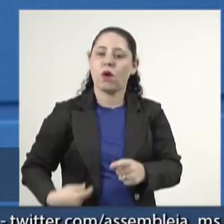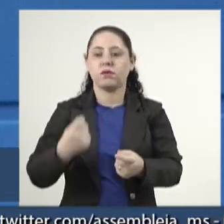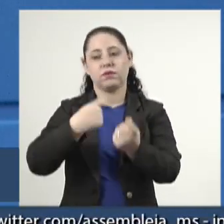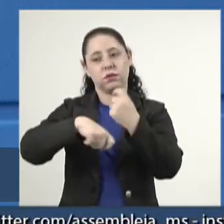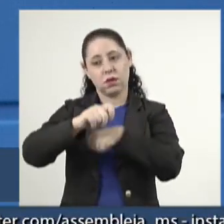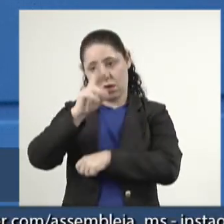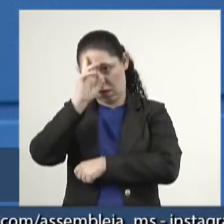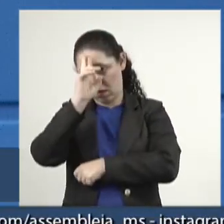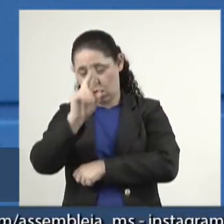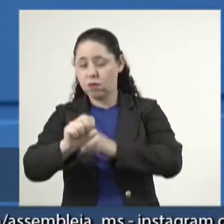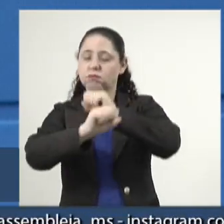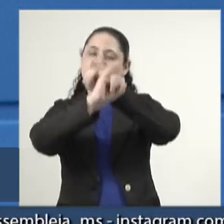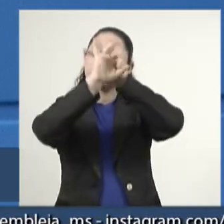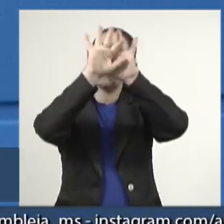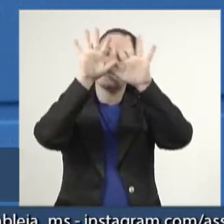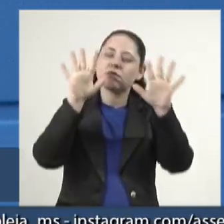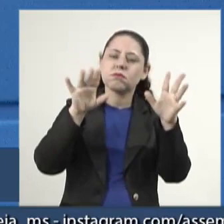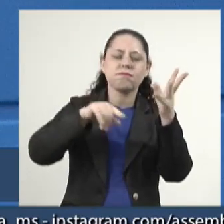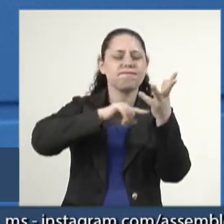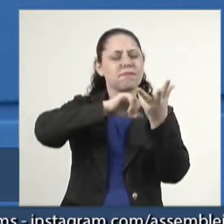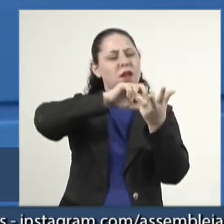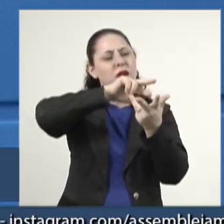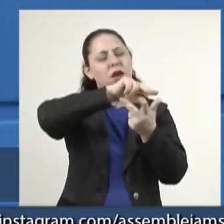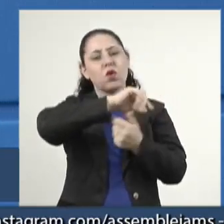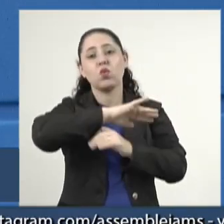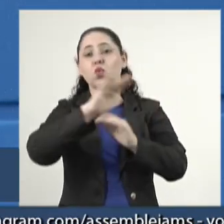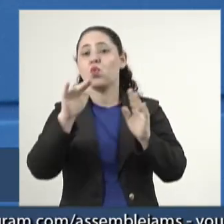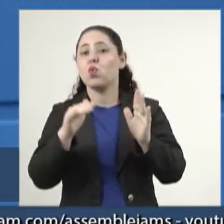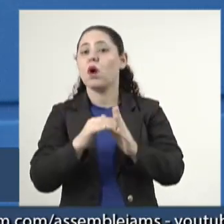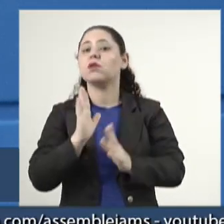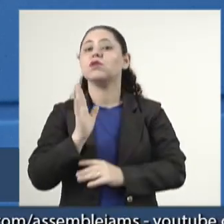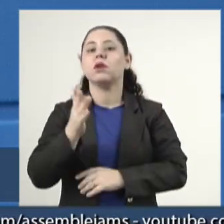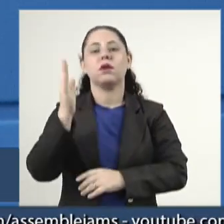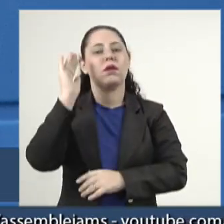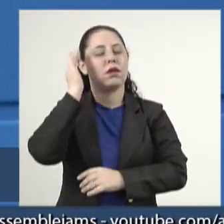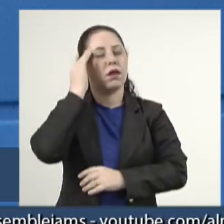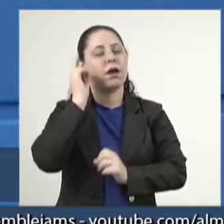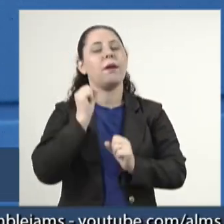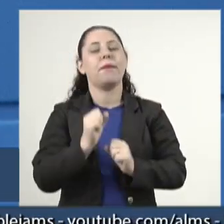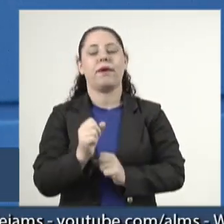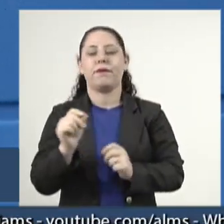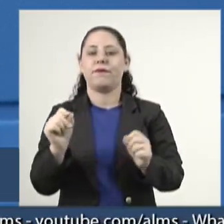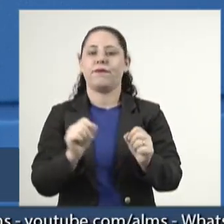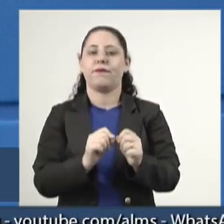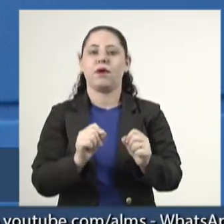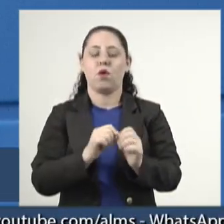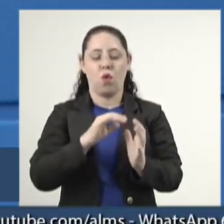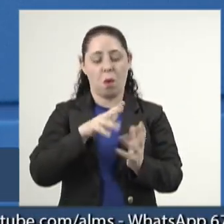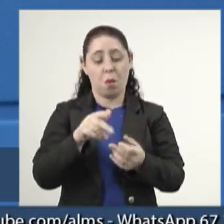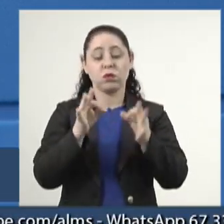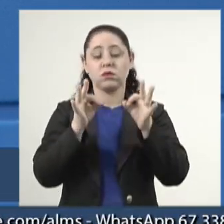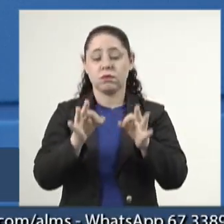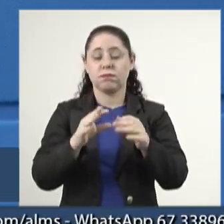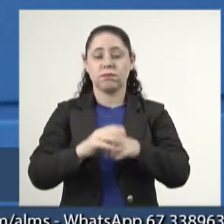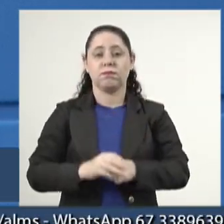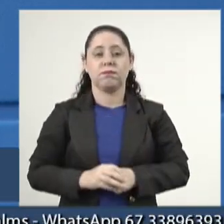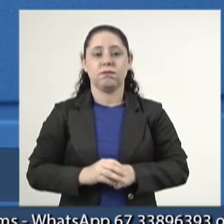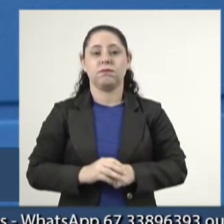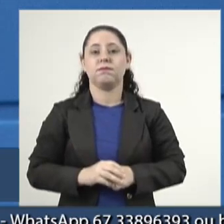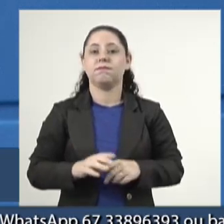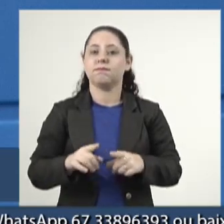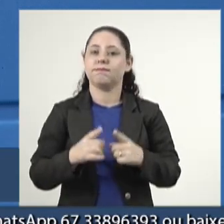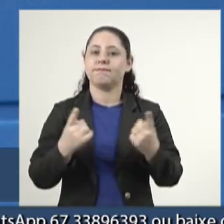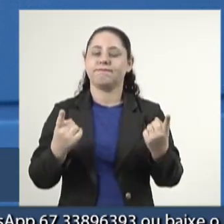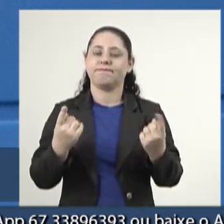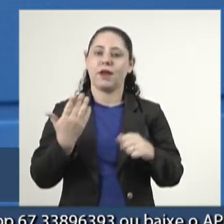empresas, transparência, tudo isso que nós entendemos que possa ser o mundo ideal. Mas, para que